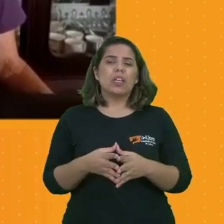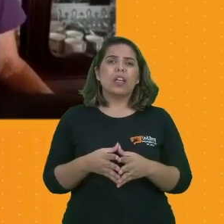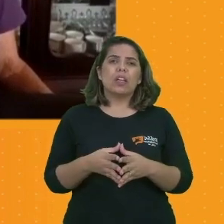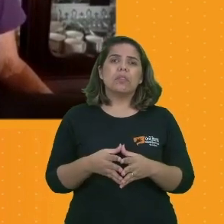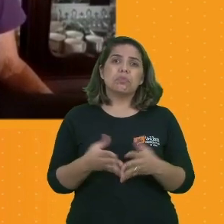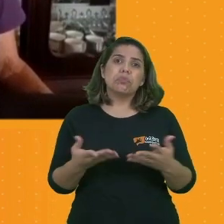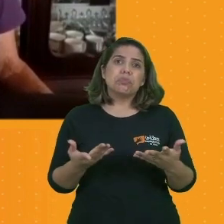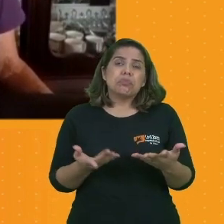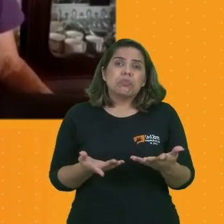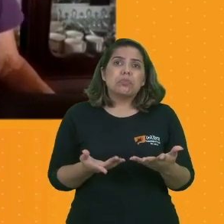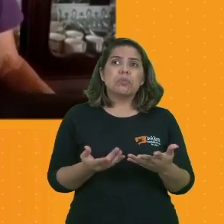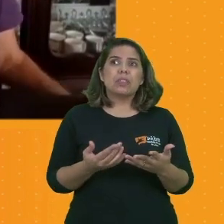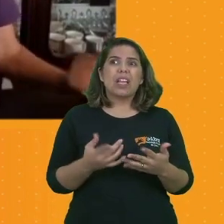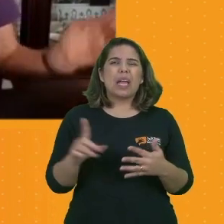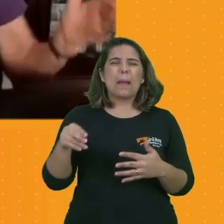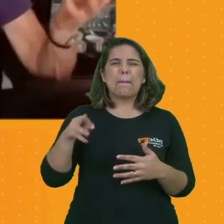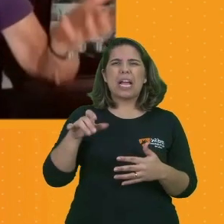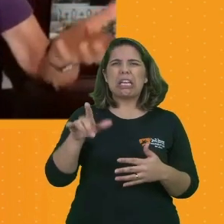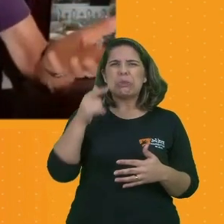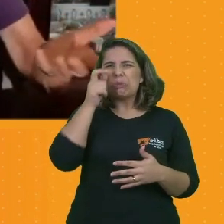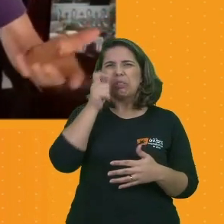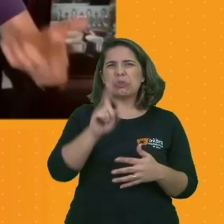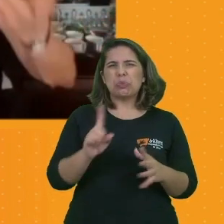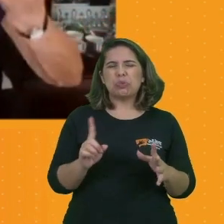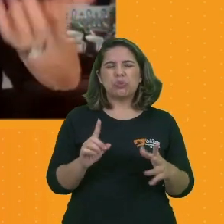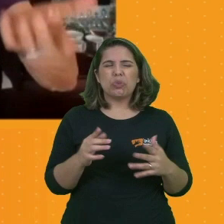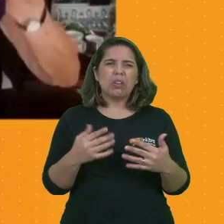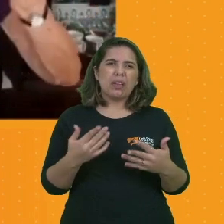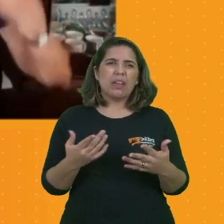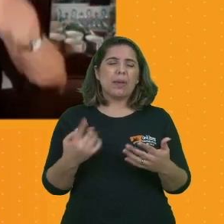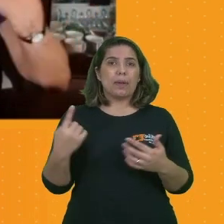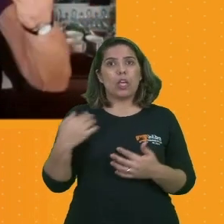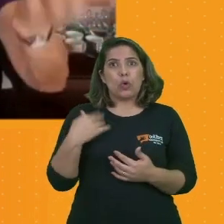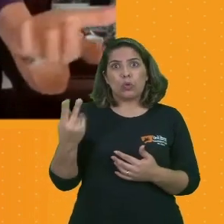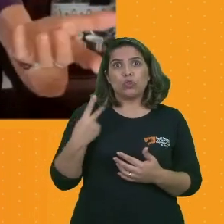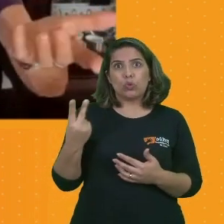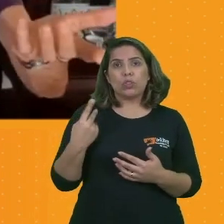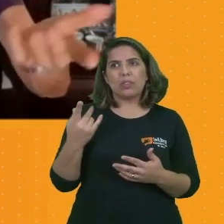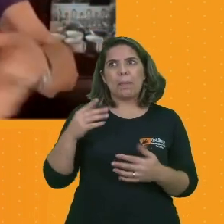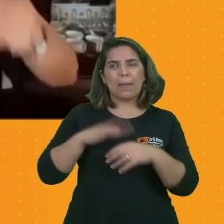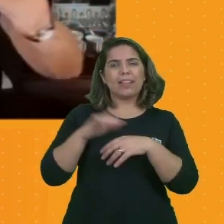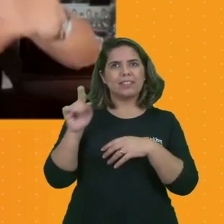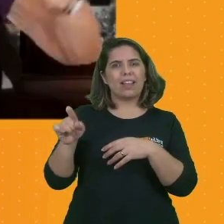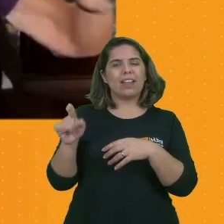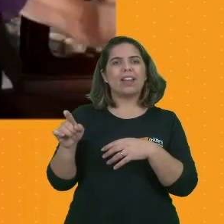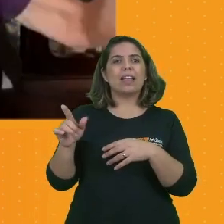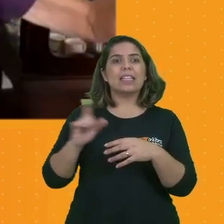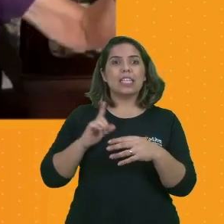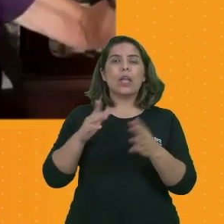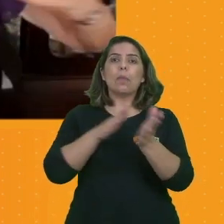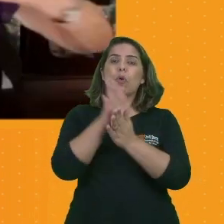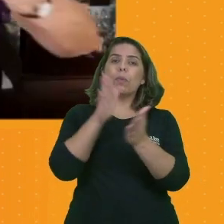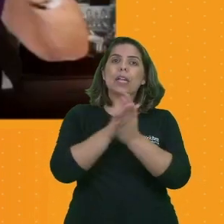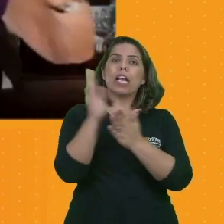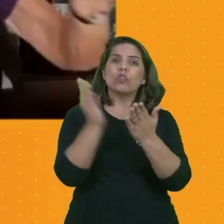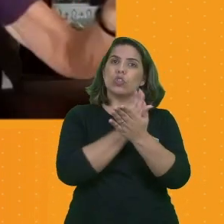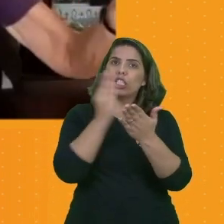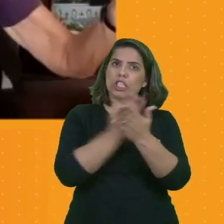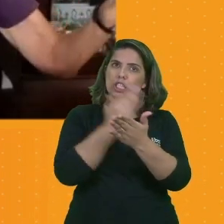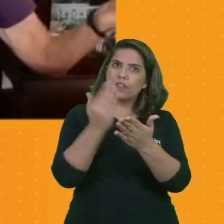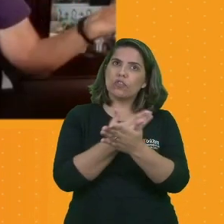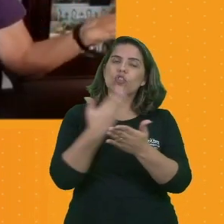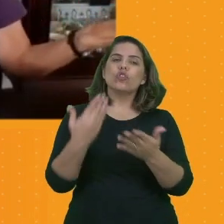e não se interessa muito mais até ela tem publicado livros